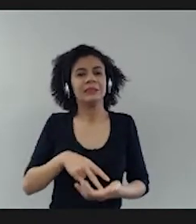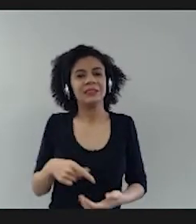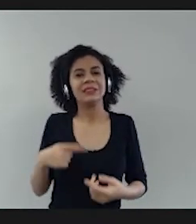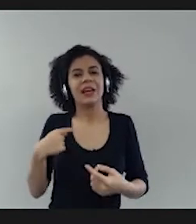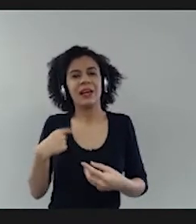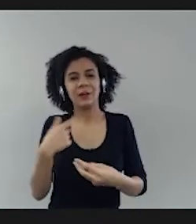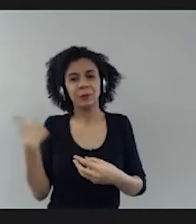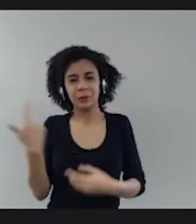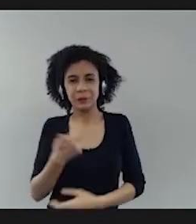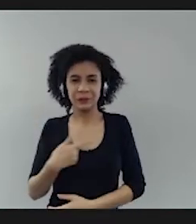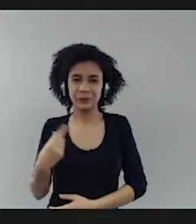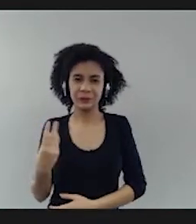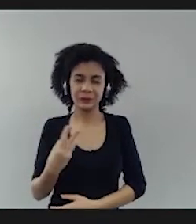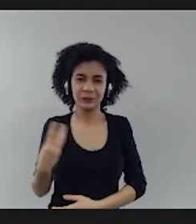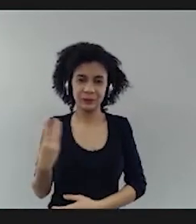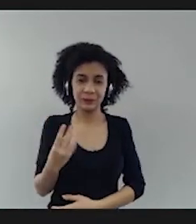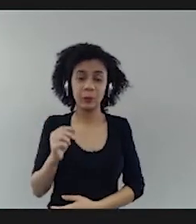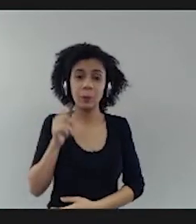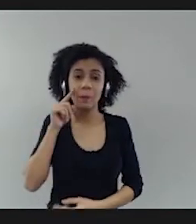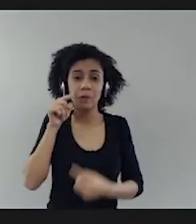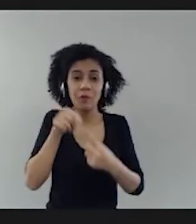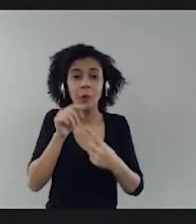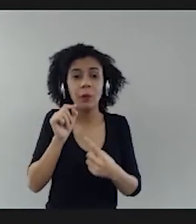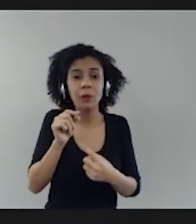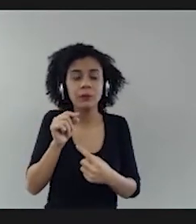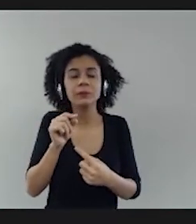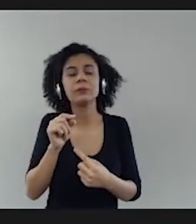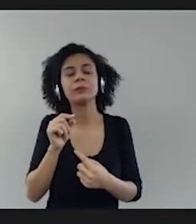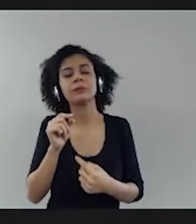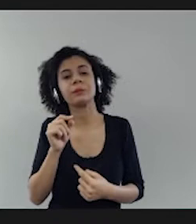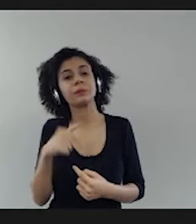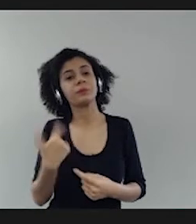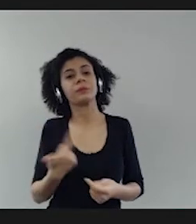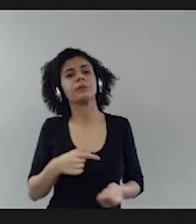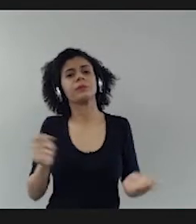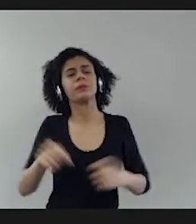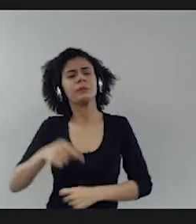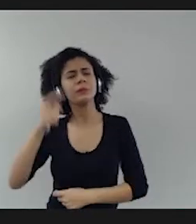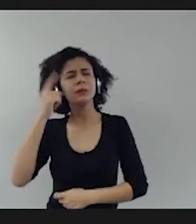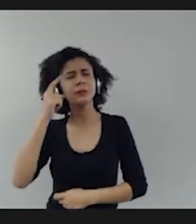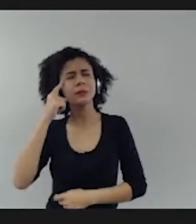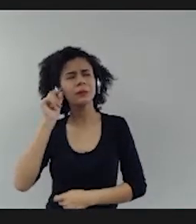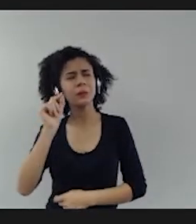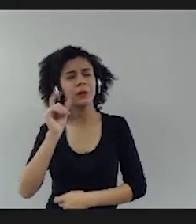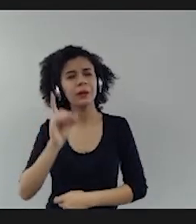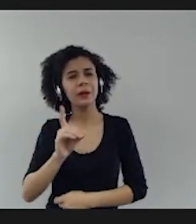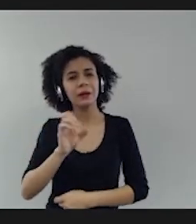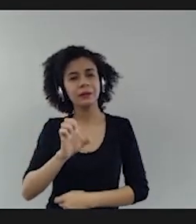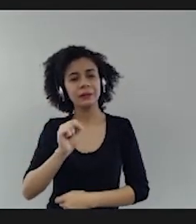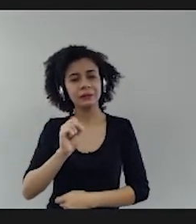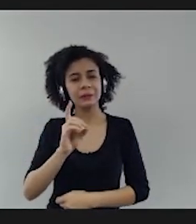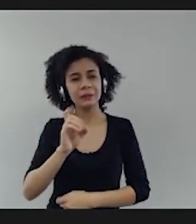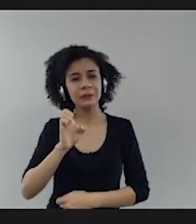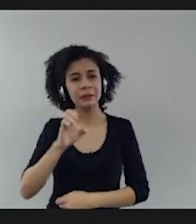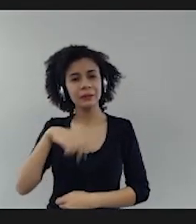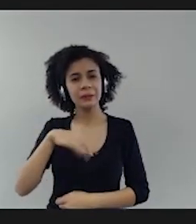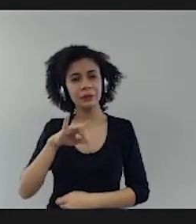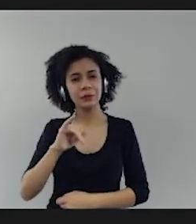eu, que esse é o ponto. Nós podemos até pensar na desdensificação. O que